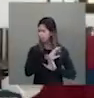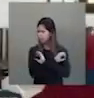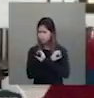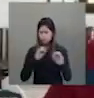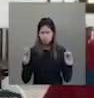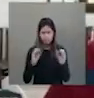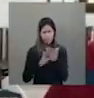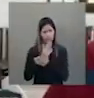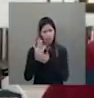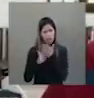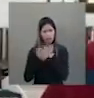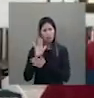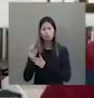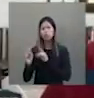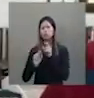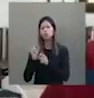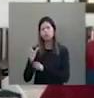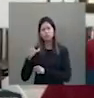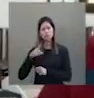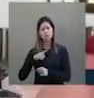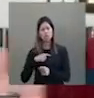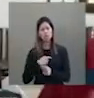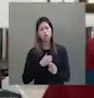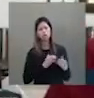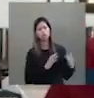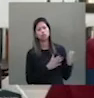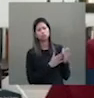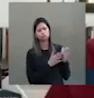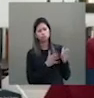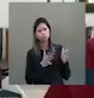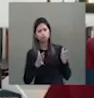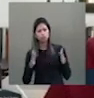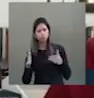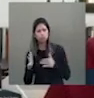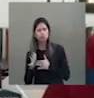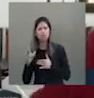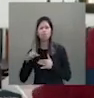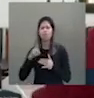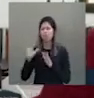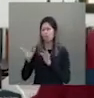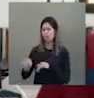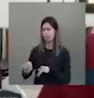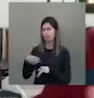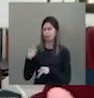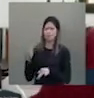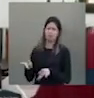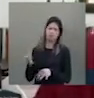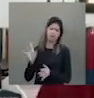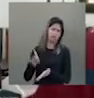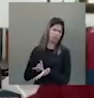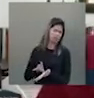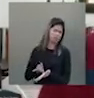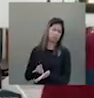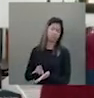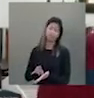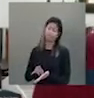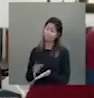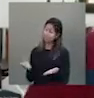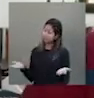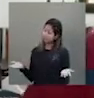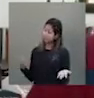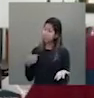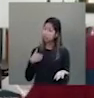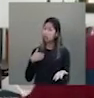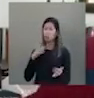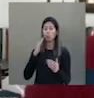nada daquilo que nós ouvimos naqueles meses todos tinha procedência? Eu concordo até que um ou outro diga: olha, aquela parte ali